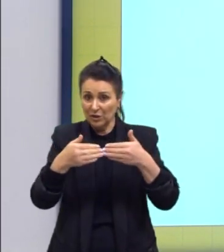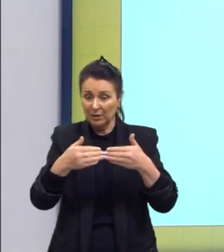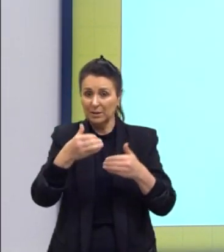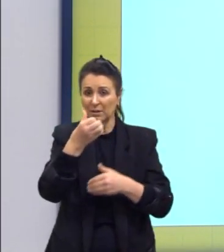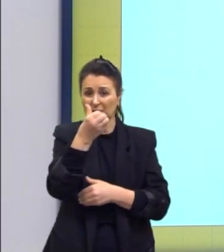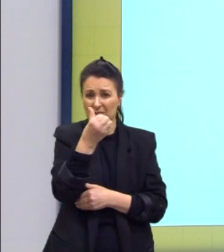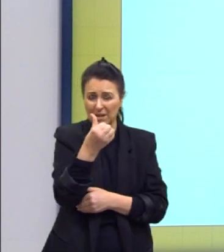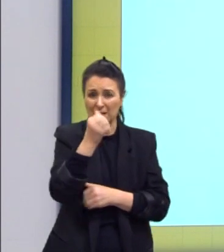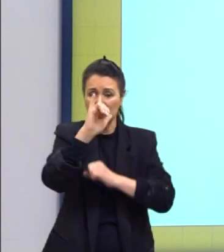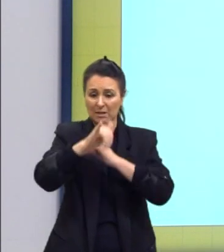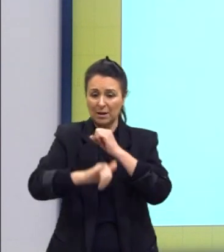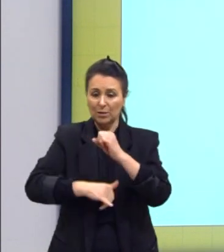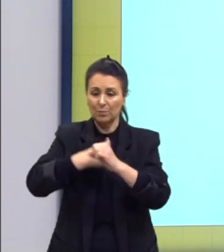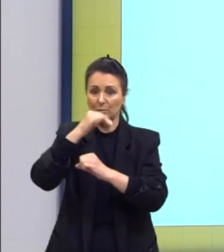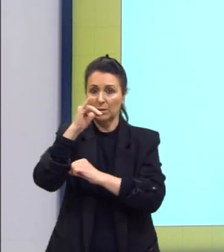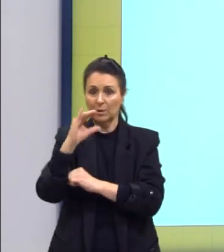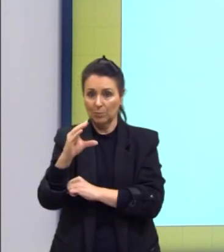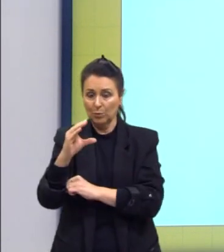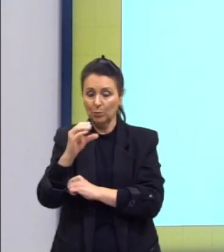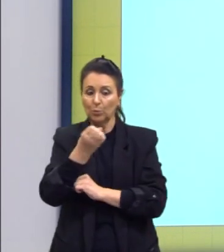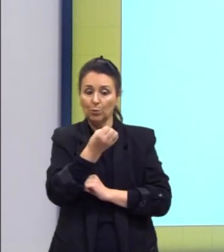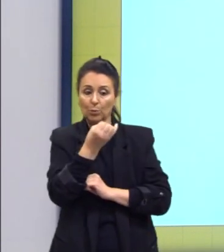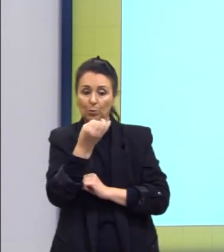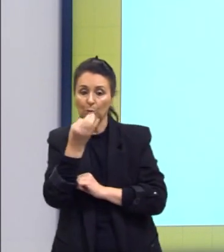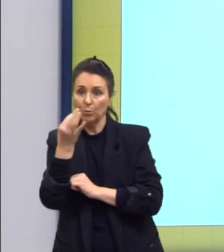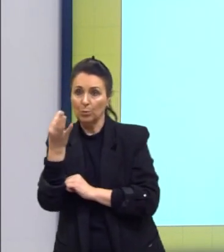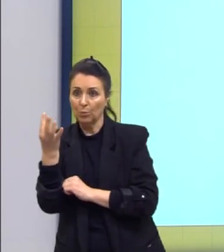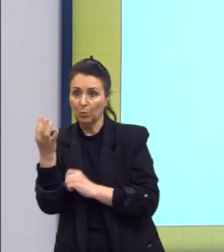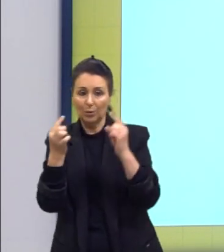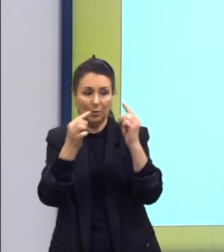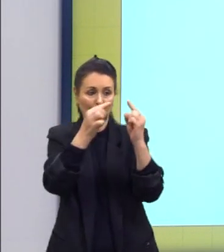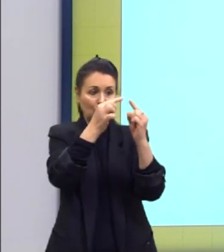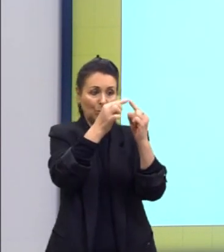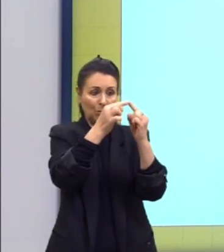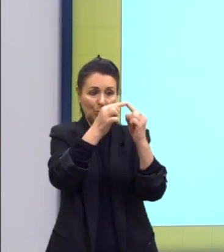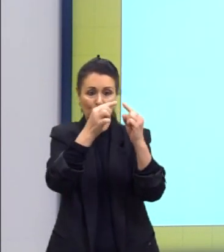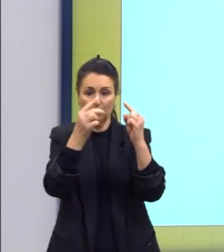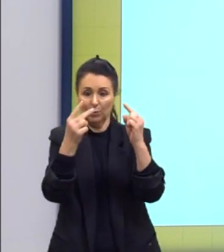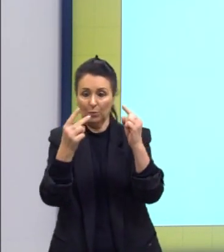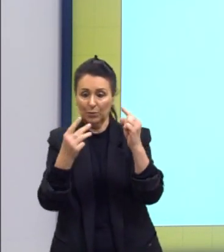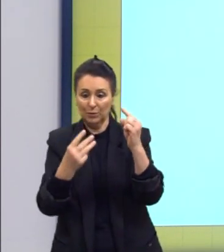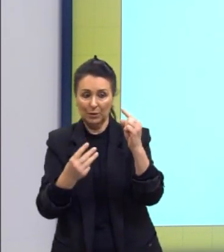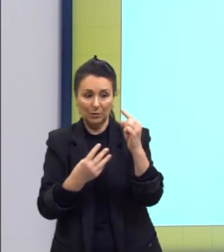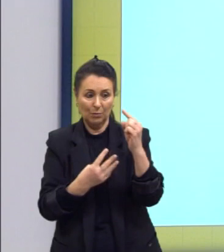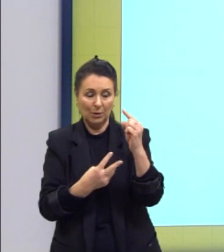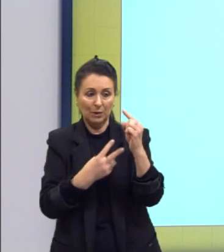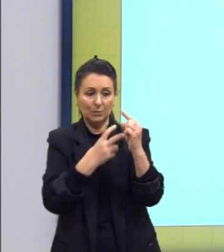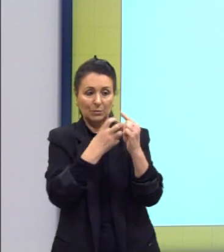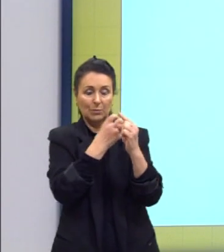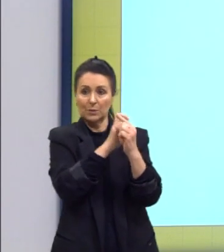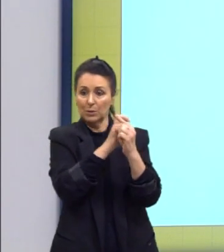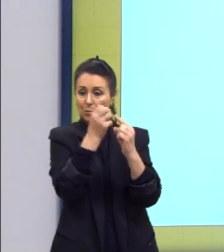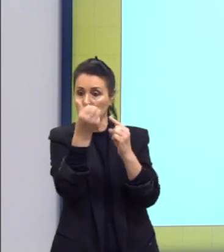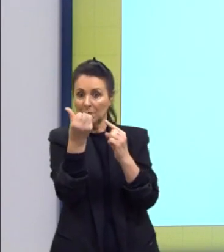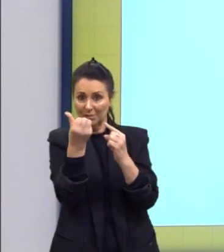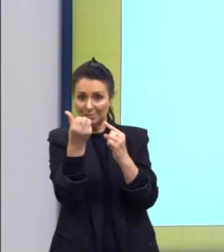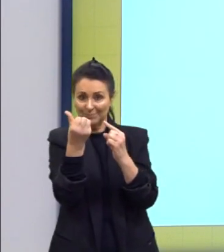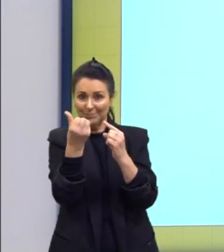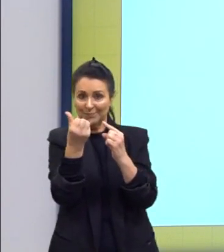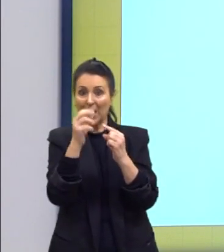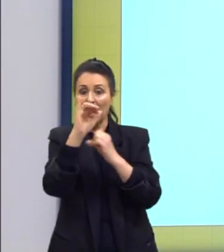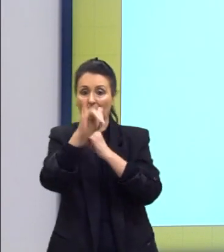se nós contarmos aqui a cada uma dessas pontinhos vai ter um dois três quatro cinco seis átomos de carbono